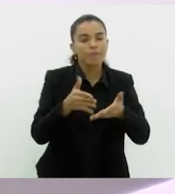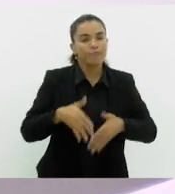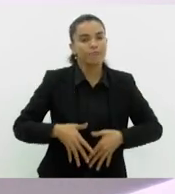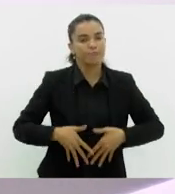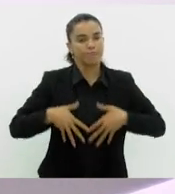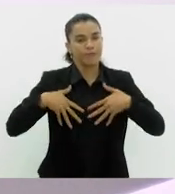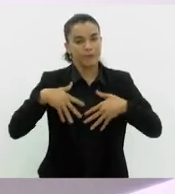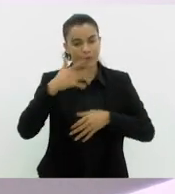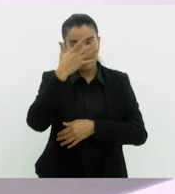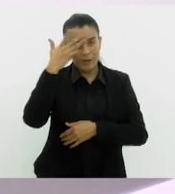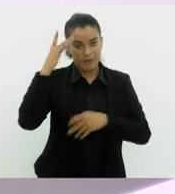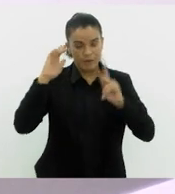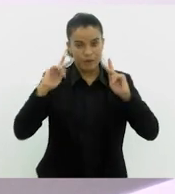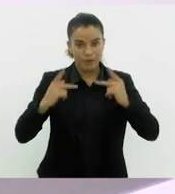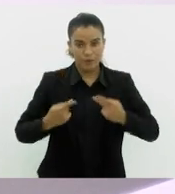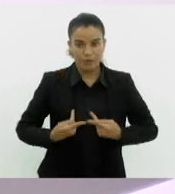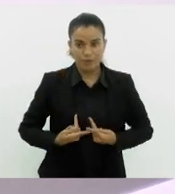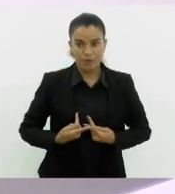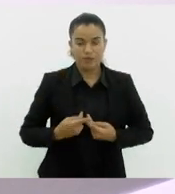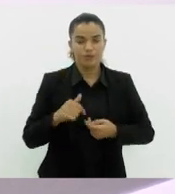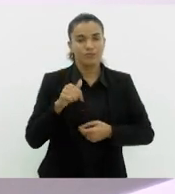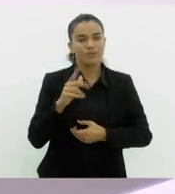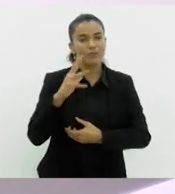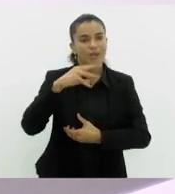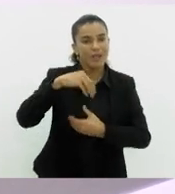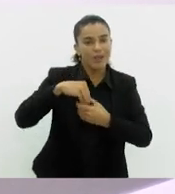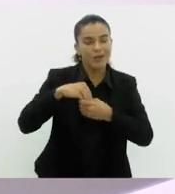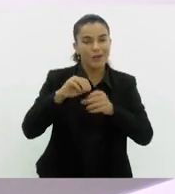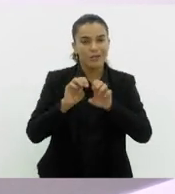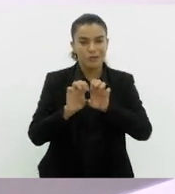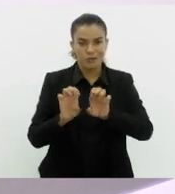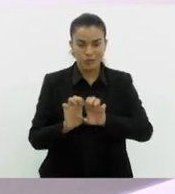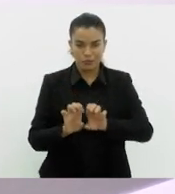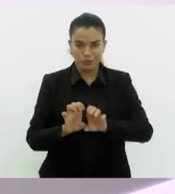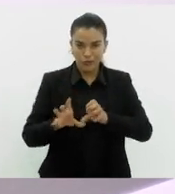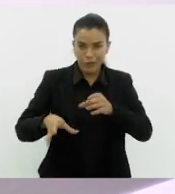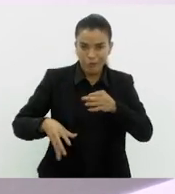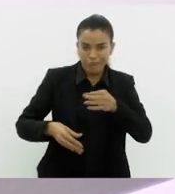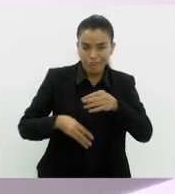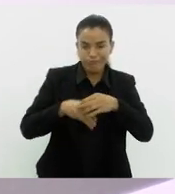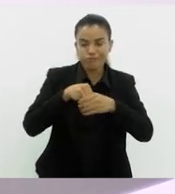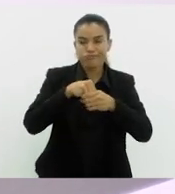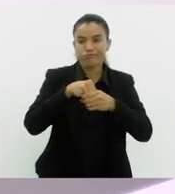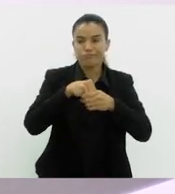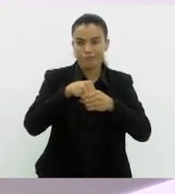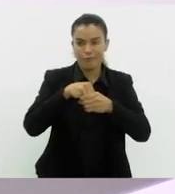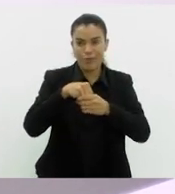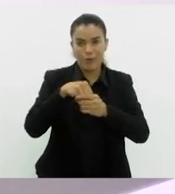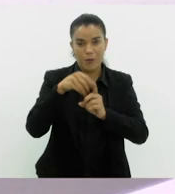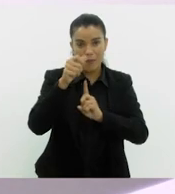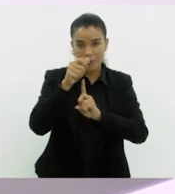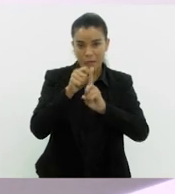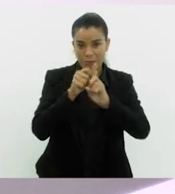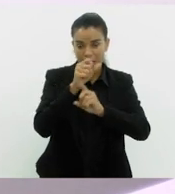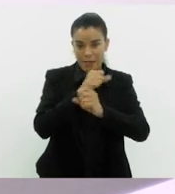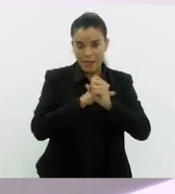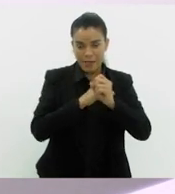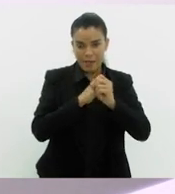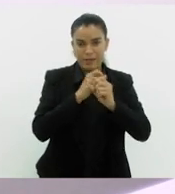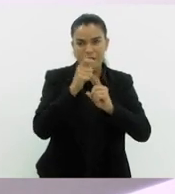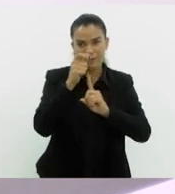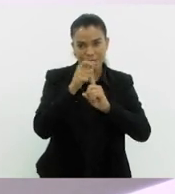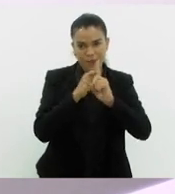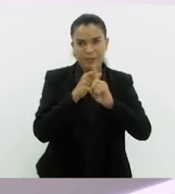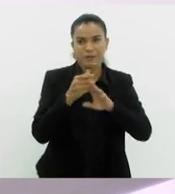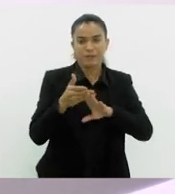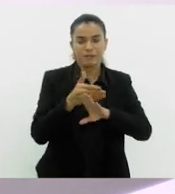da Pessoa Humana. Nessa estrutura foi implementado, no mês passado, né, em março,